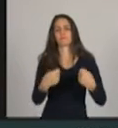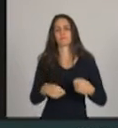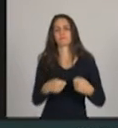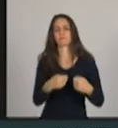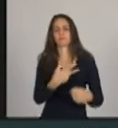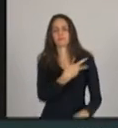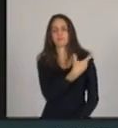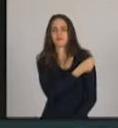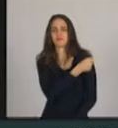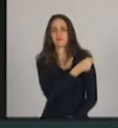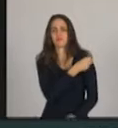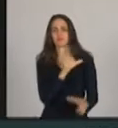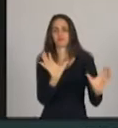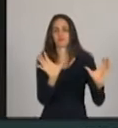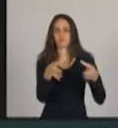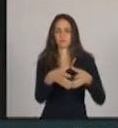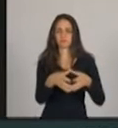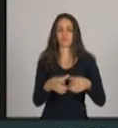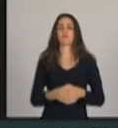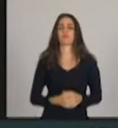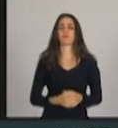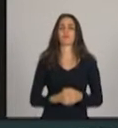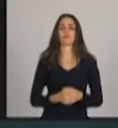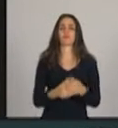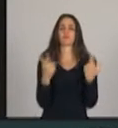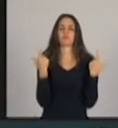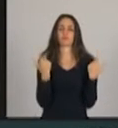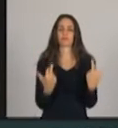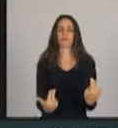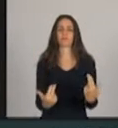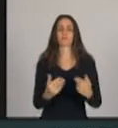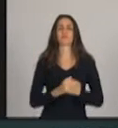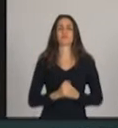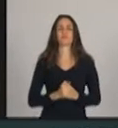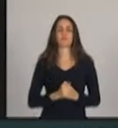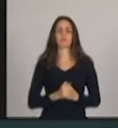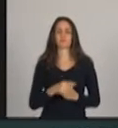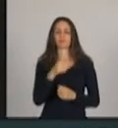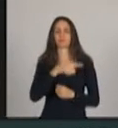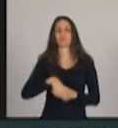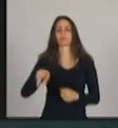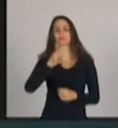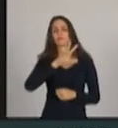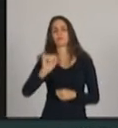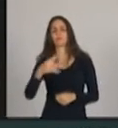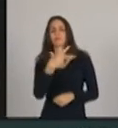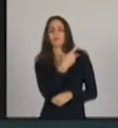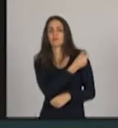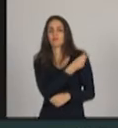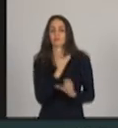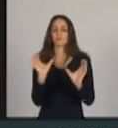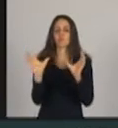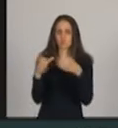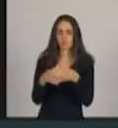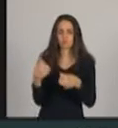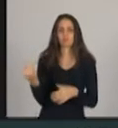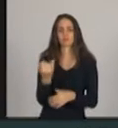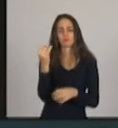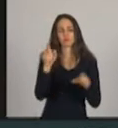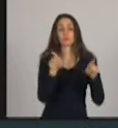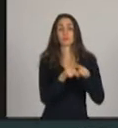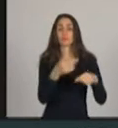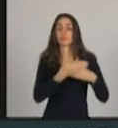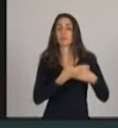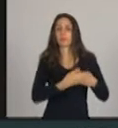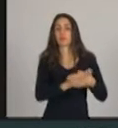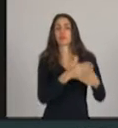essa categoria, da mesma forma que vai vacinar a partir